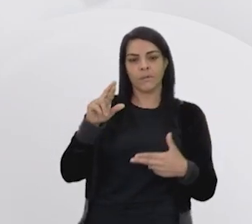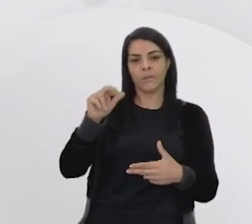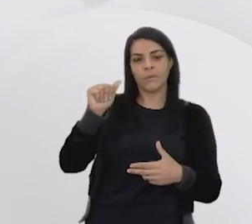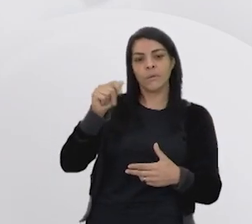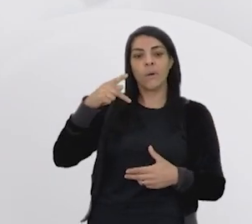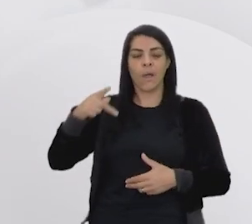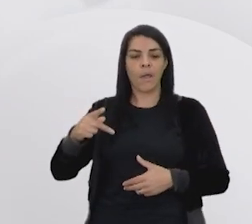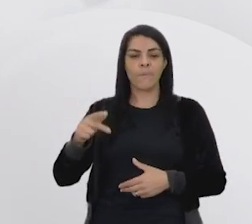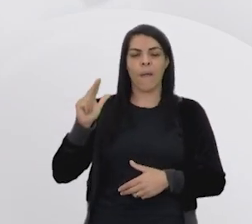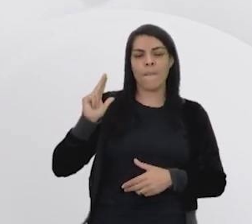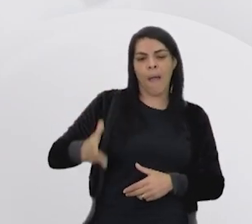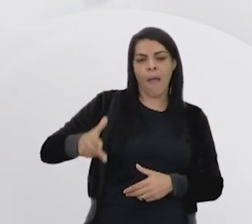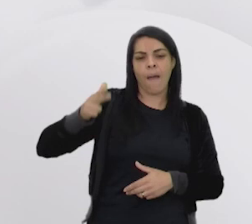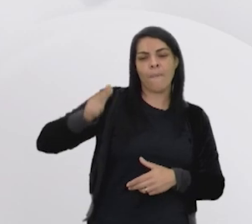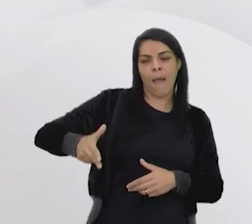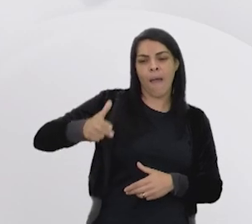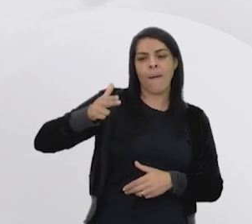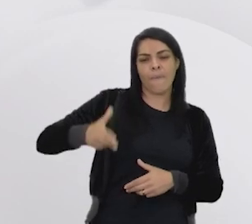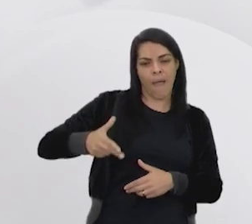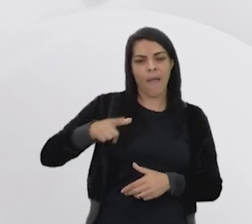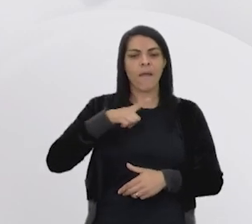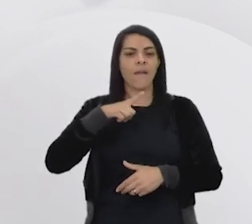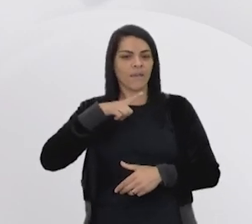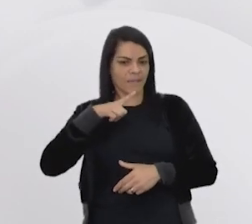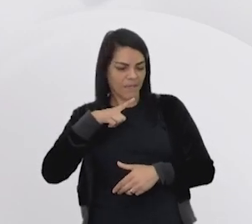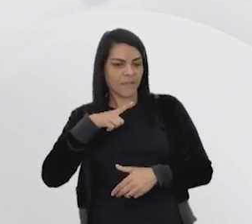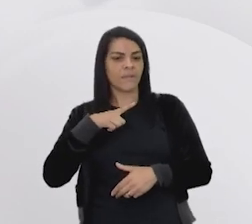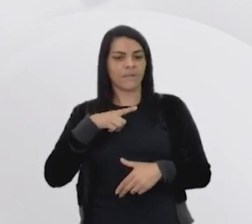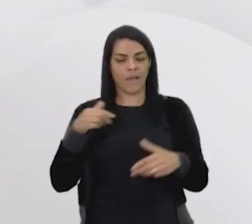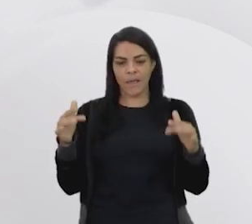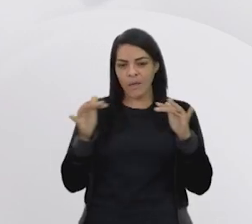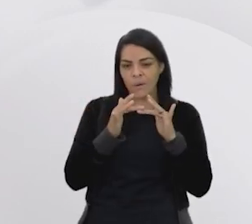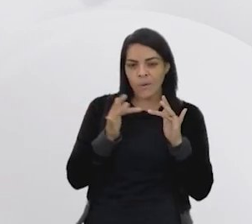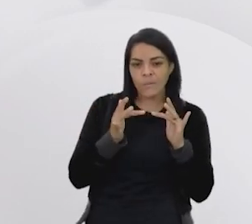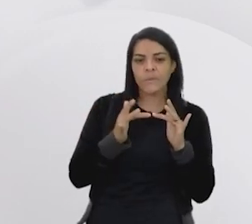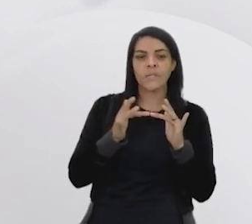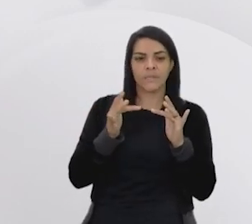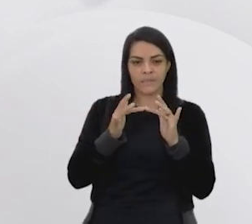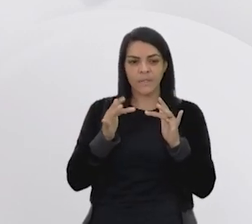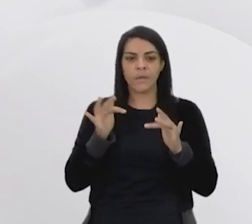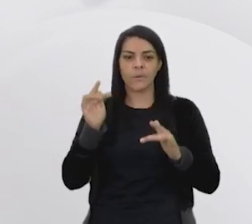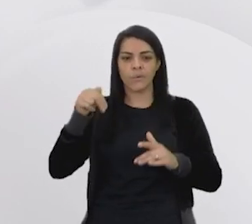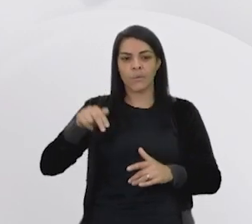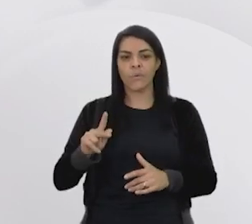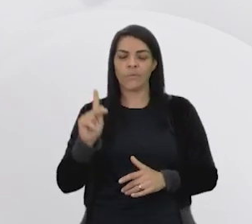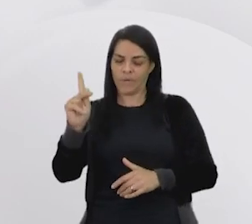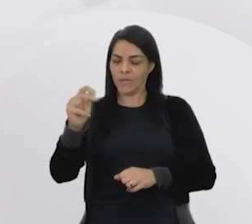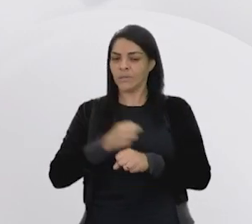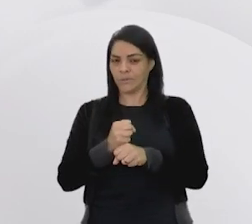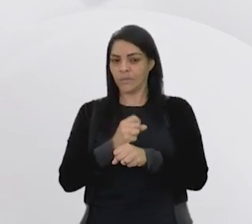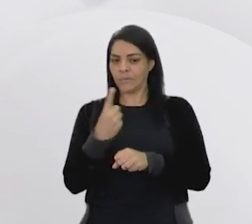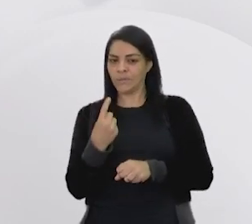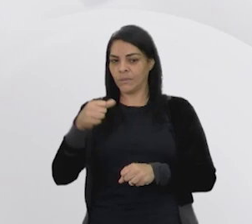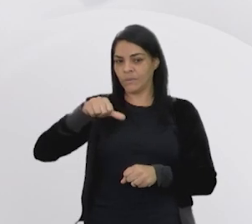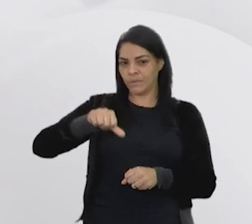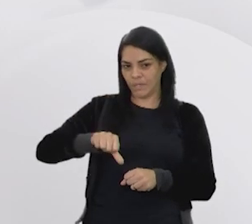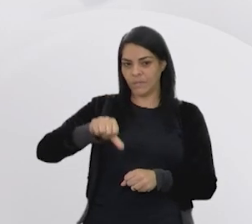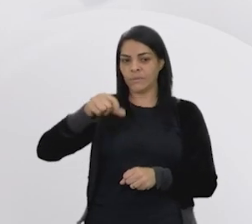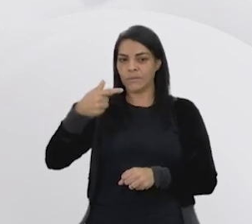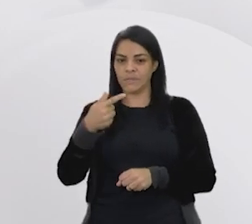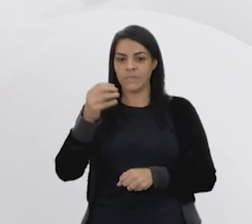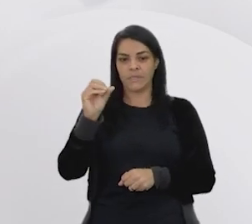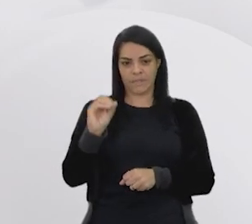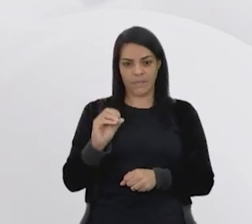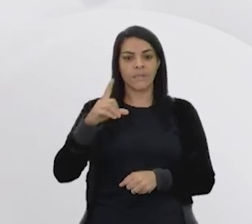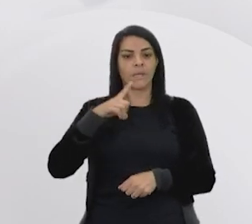o rap, que tem bastante ligação com o funk, lembrando o funk americano, a gente está falando dos anos 70, né? Aí você tem o movimento